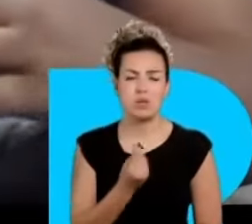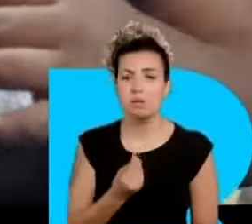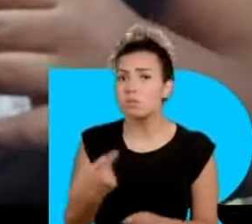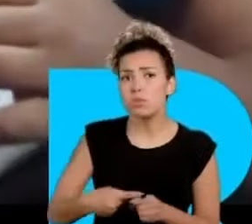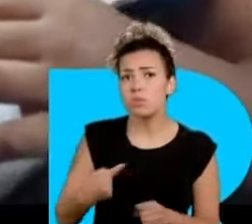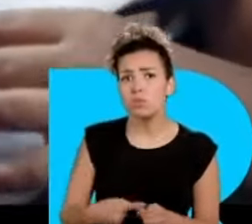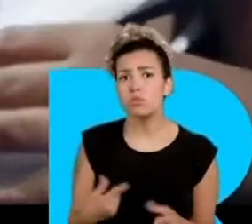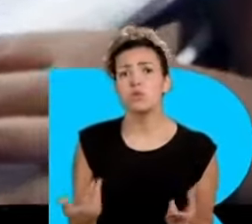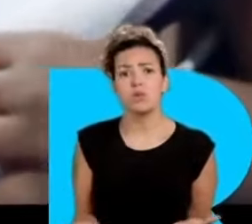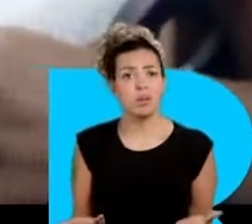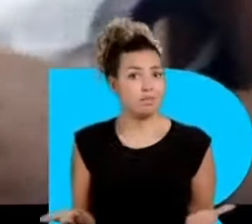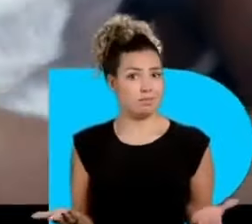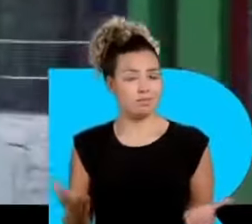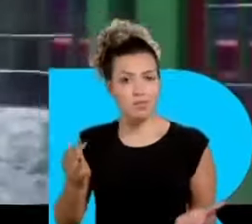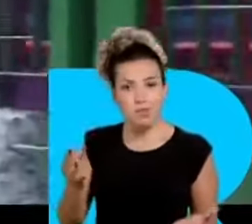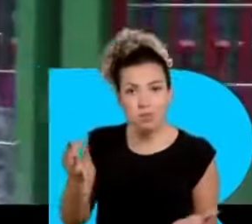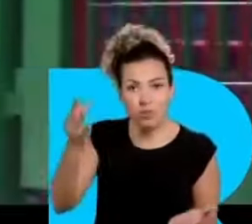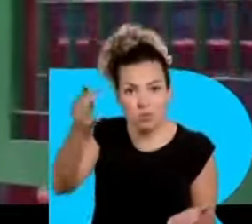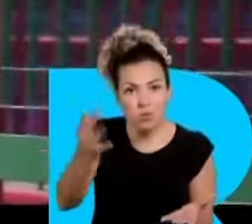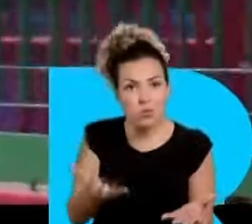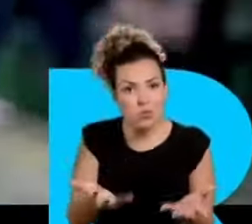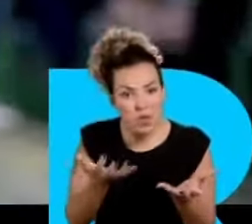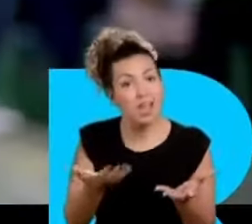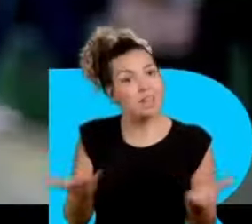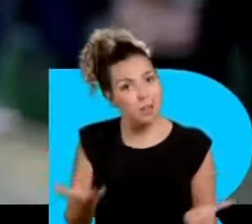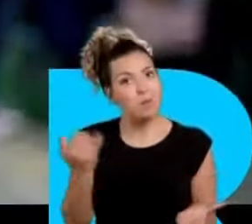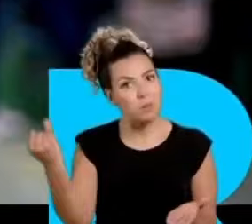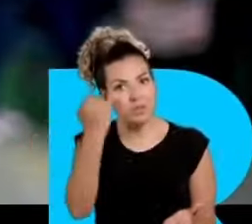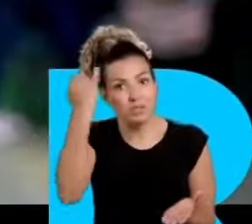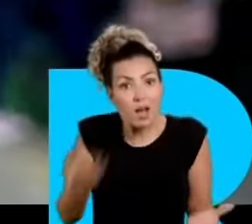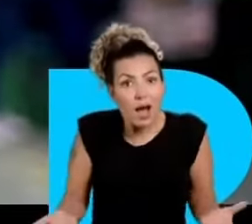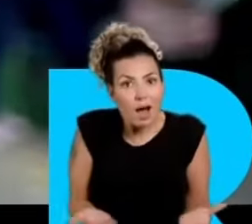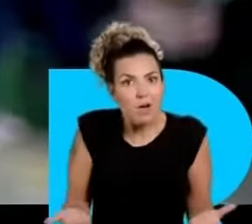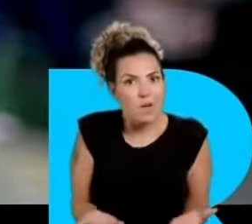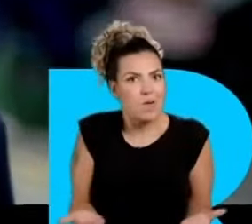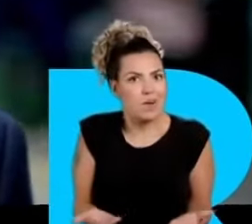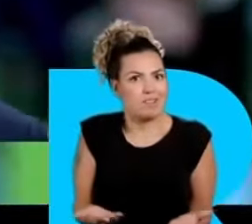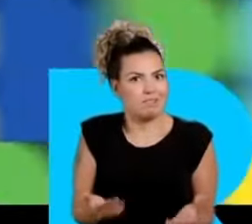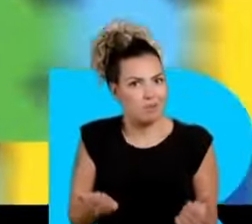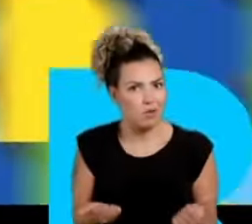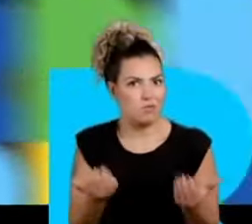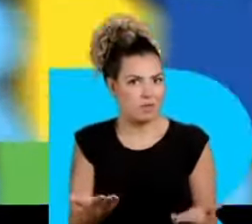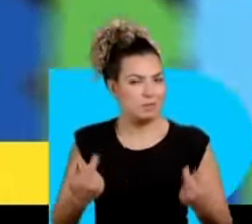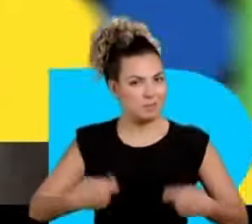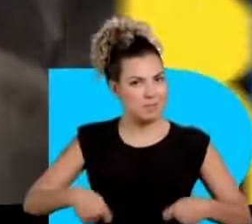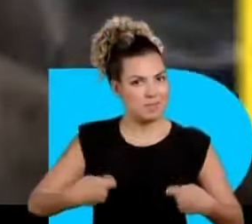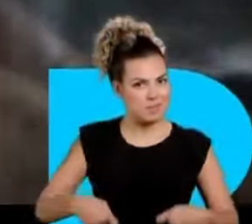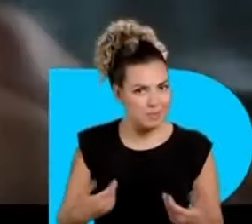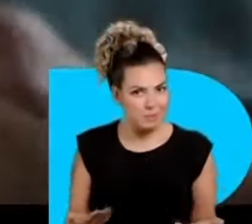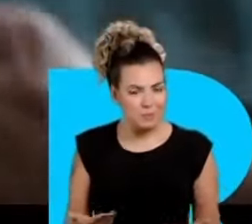crianças. Afinal, não tem como falar de futuro sem falar do presente das nossas crianças.